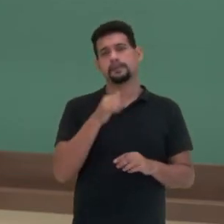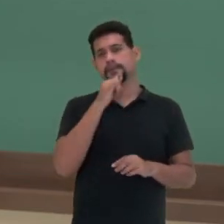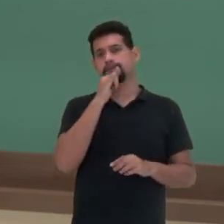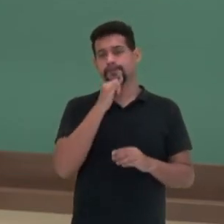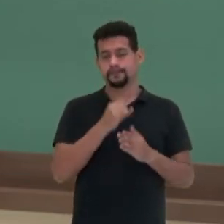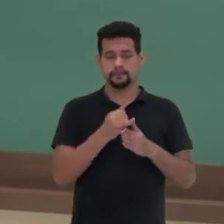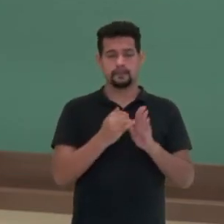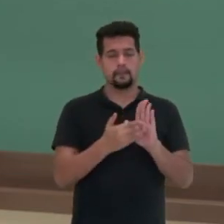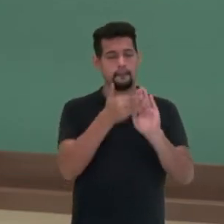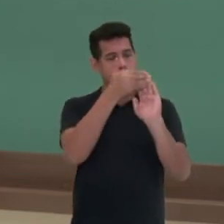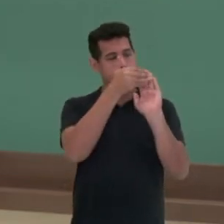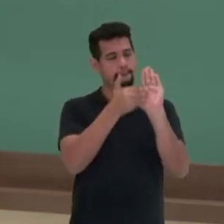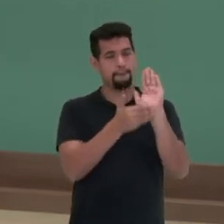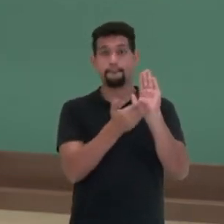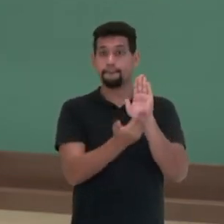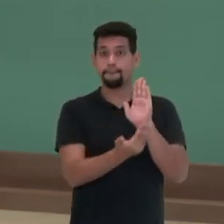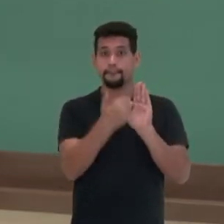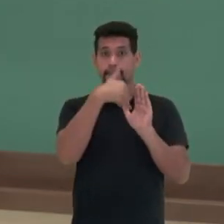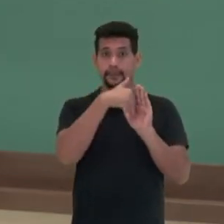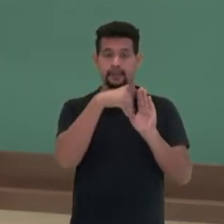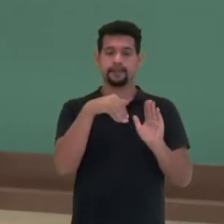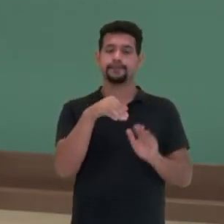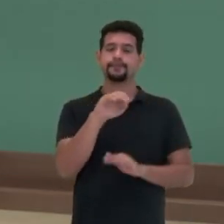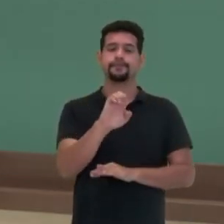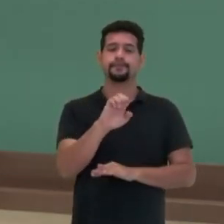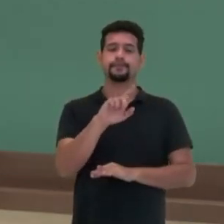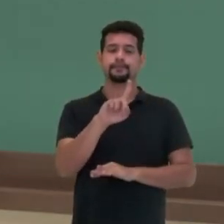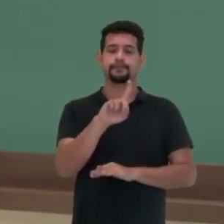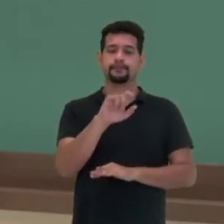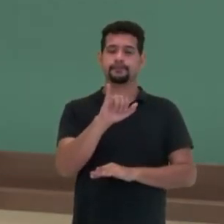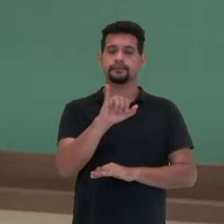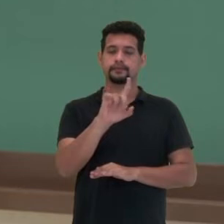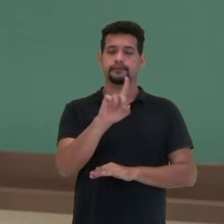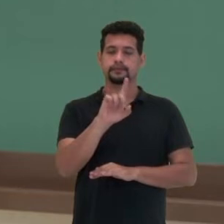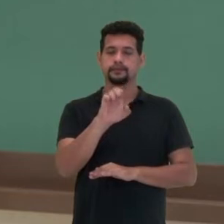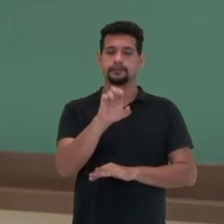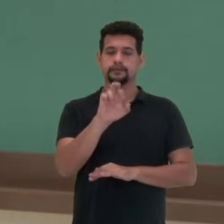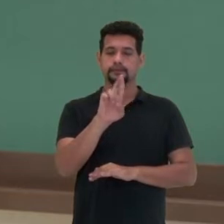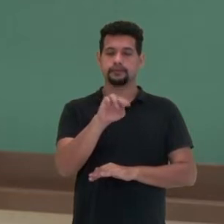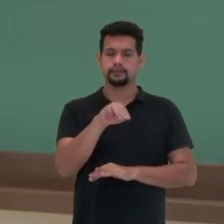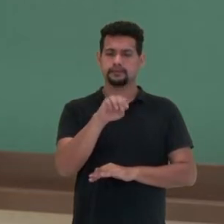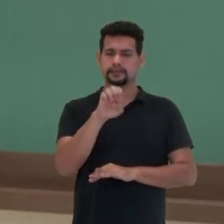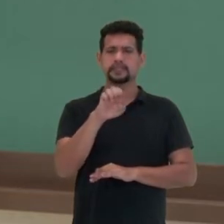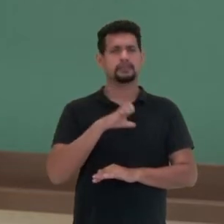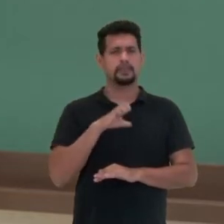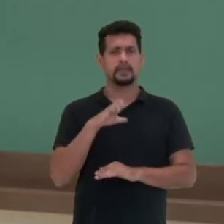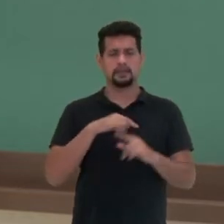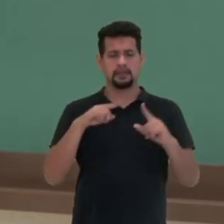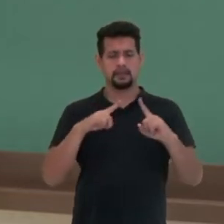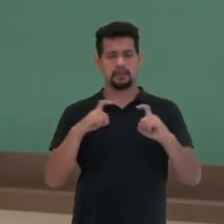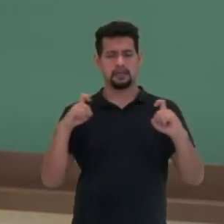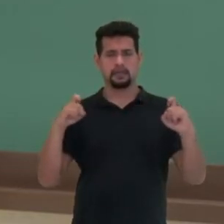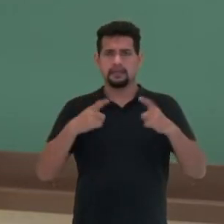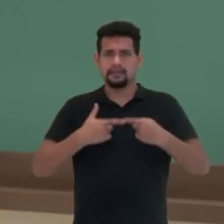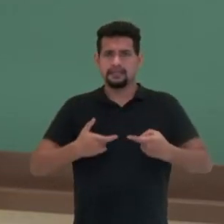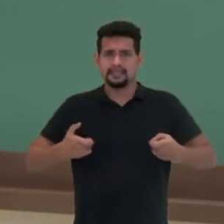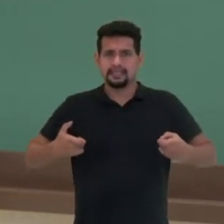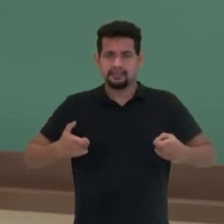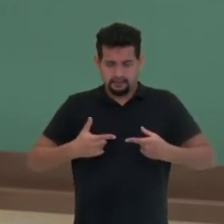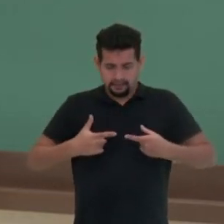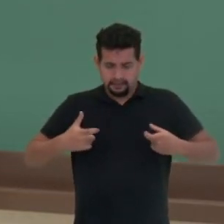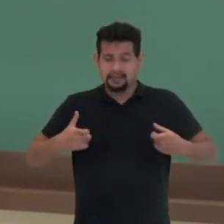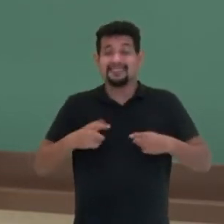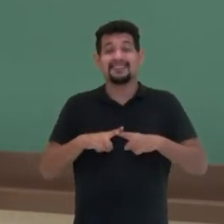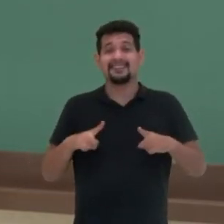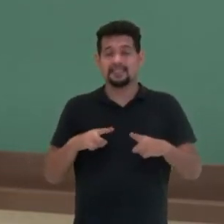fica embaixo da pele, da epiderme, ele cresce, ele é elástico, ele tem uma capacidade de esticar, mas a pele